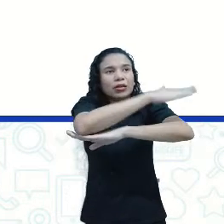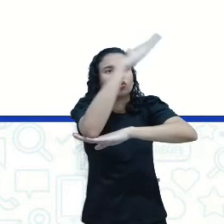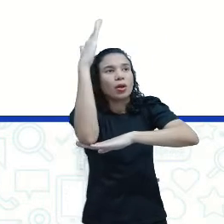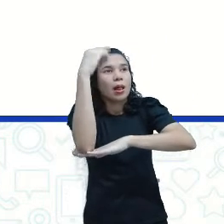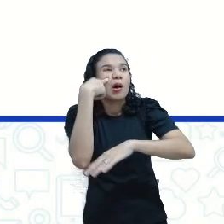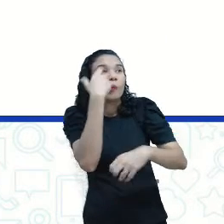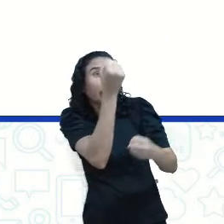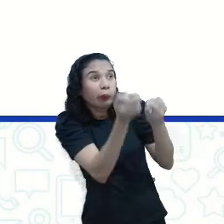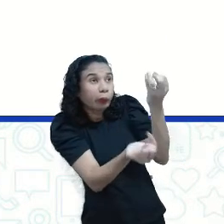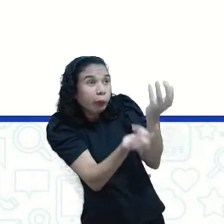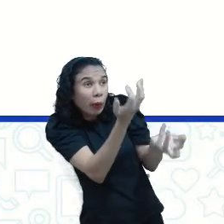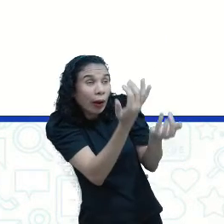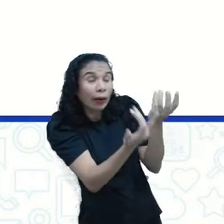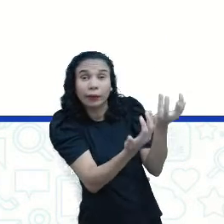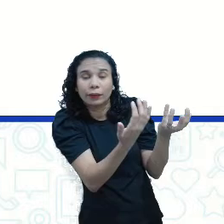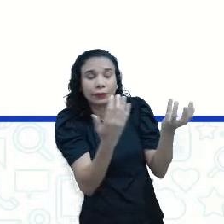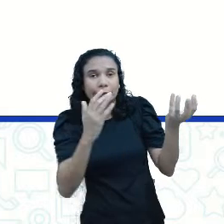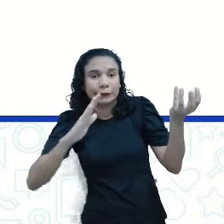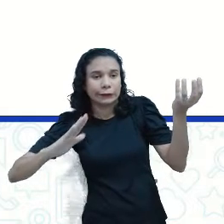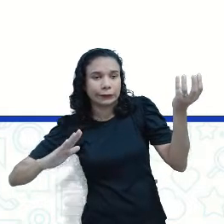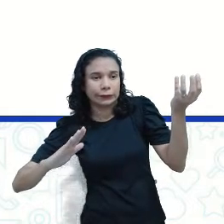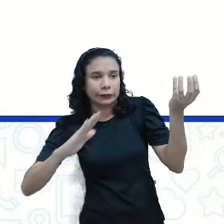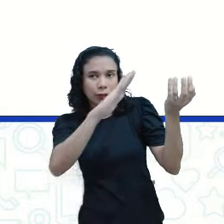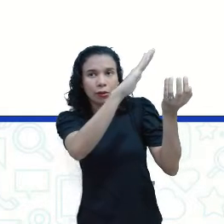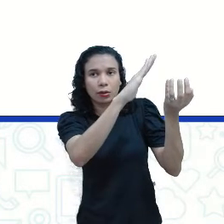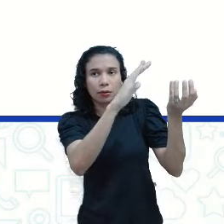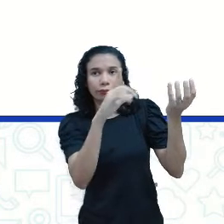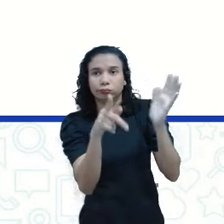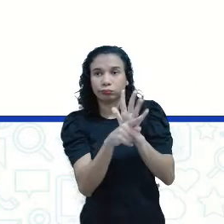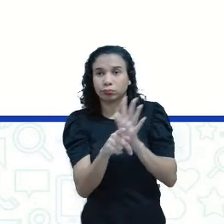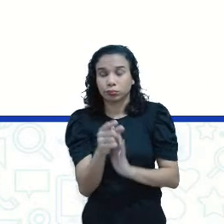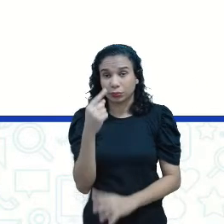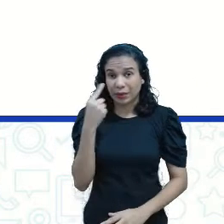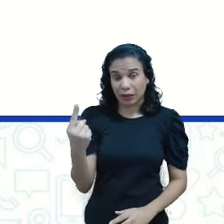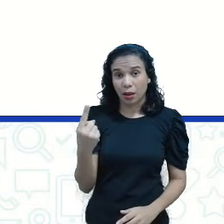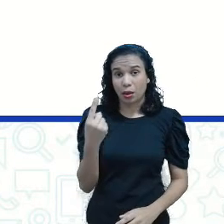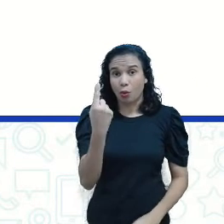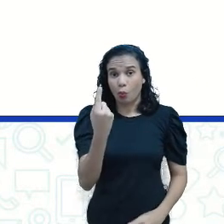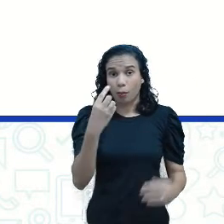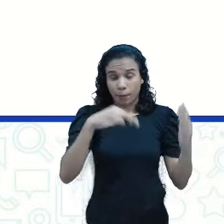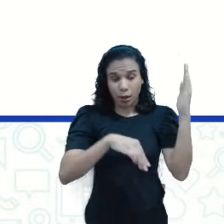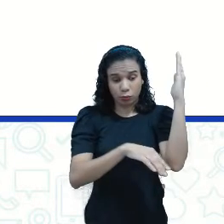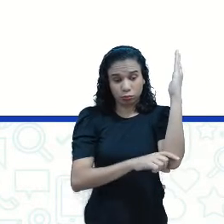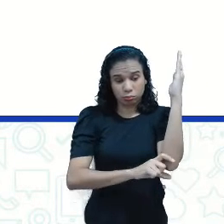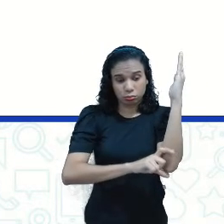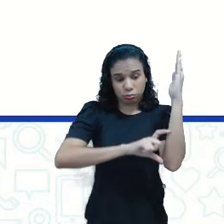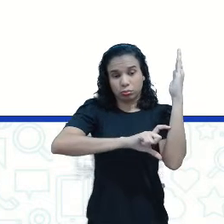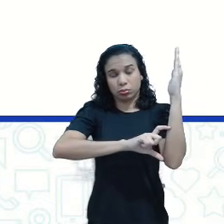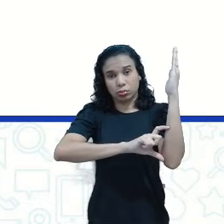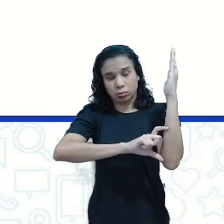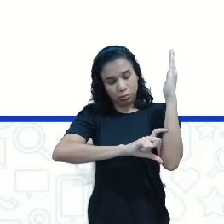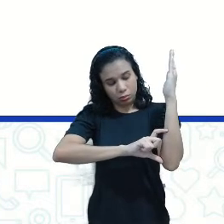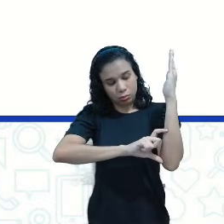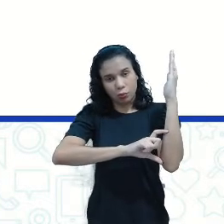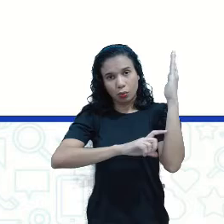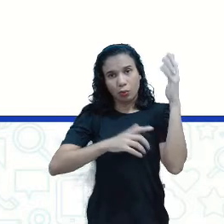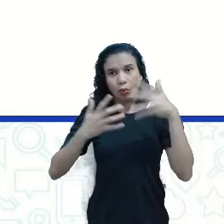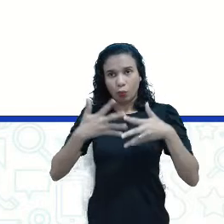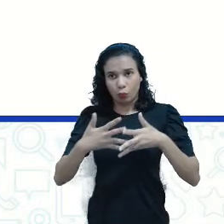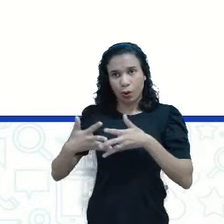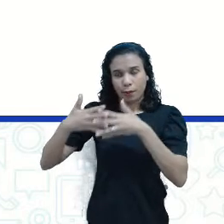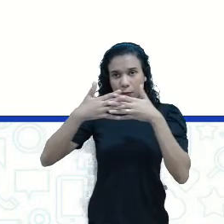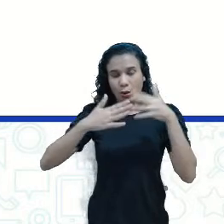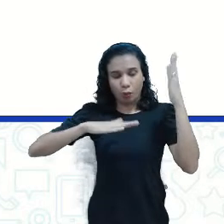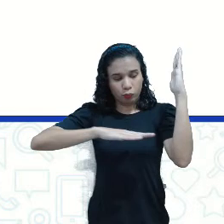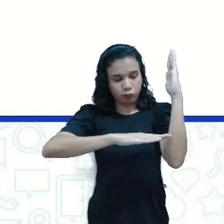sinistrado. A escada estava colocada a 1 metro do chão, então perceba que tem 1 metro da escada, porque é a altura de onde